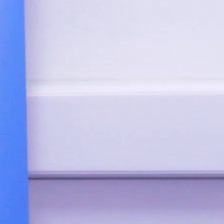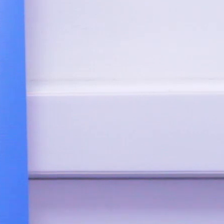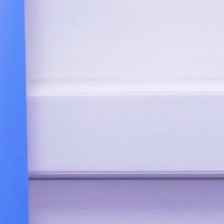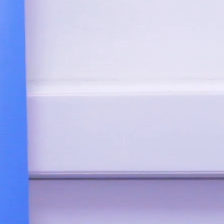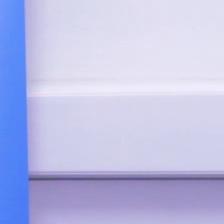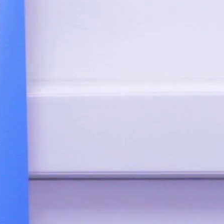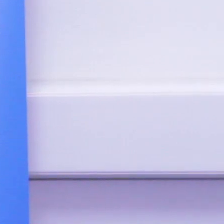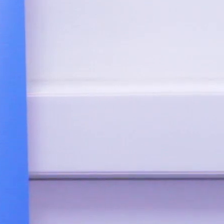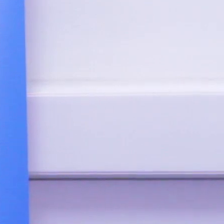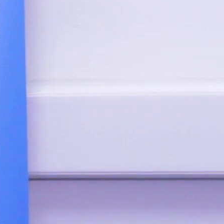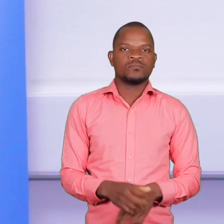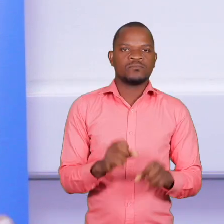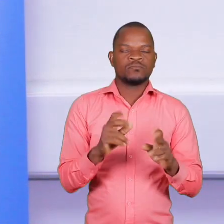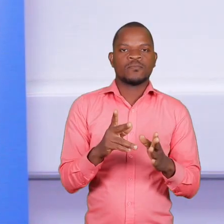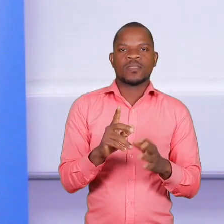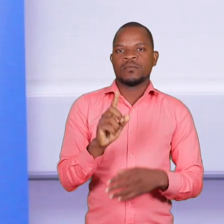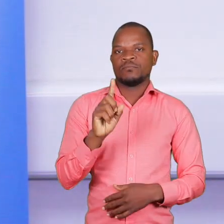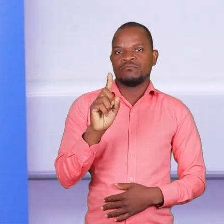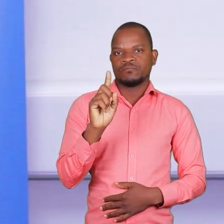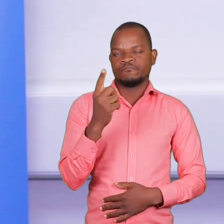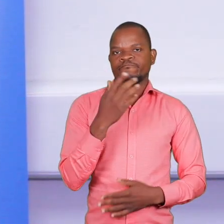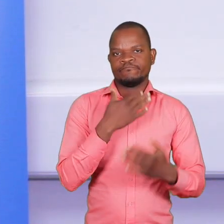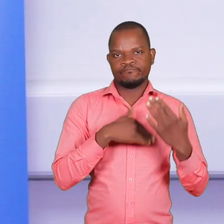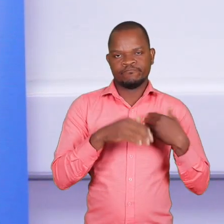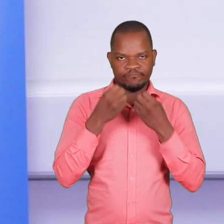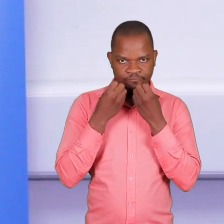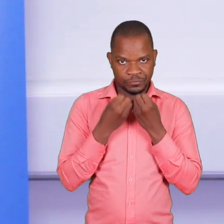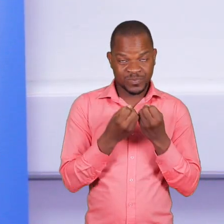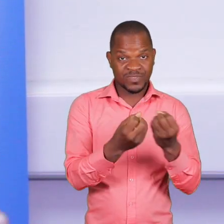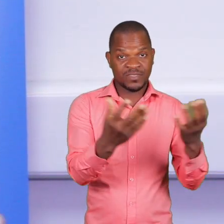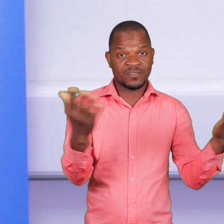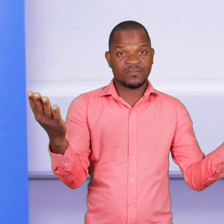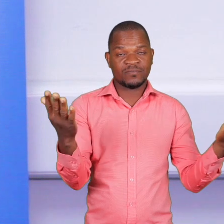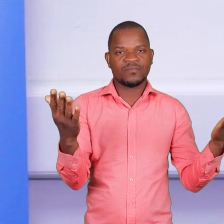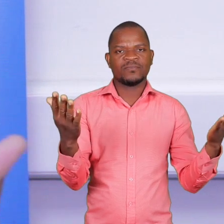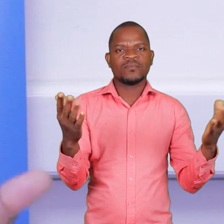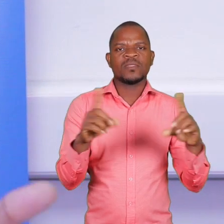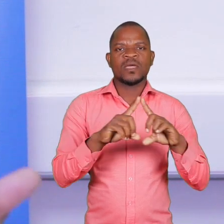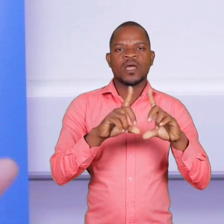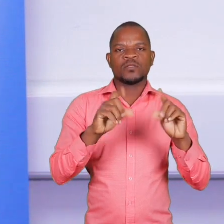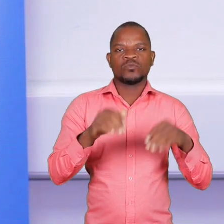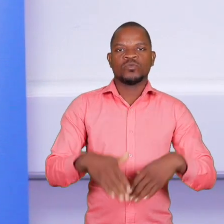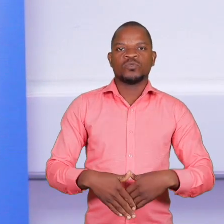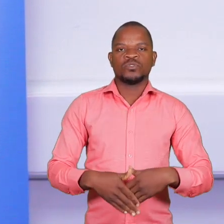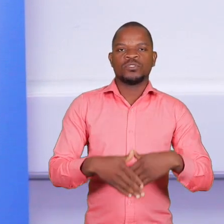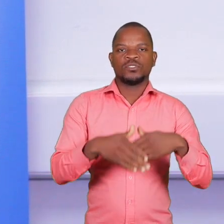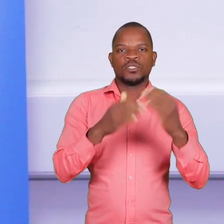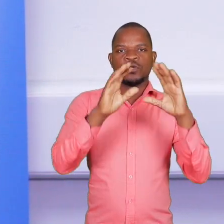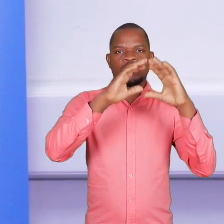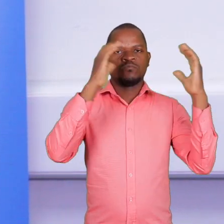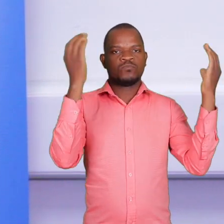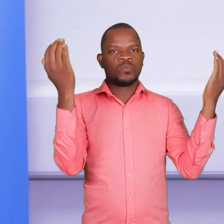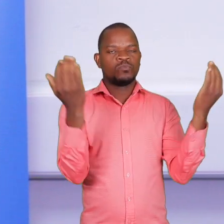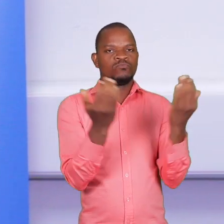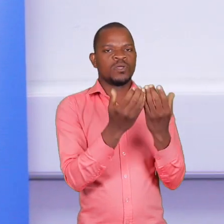Primeiro dizer que, portanto, a celebração do Dia Mundial da Latrina é um momento importante em que